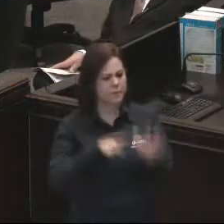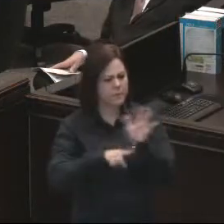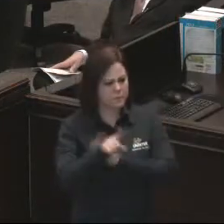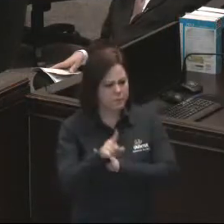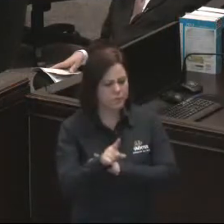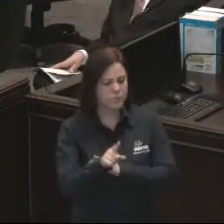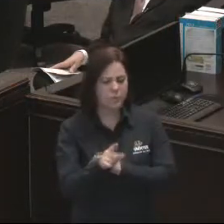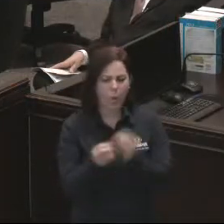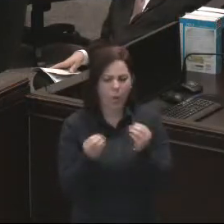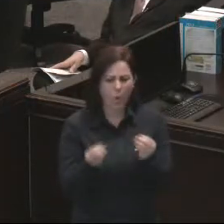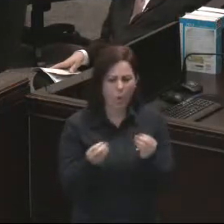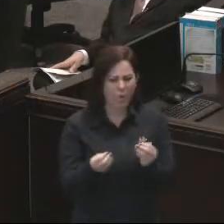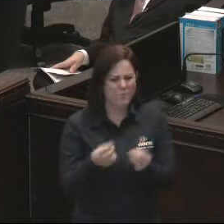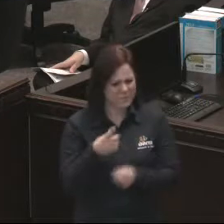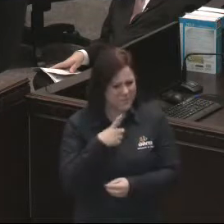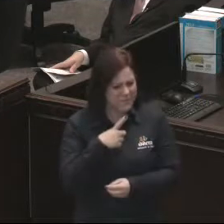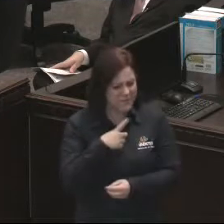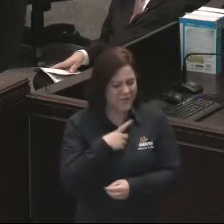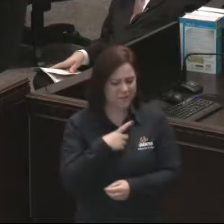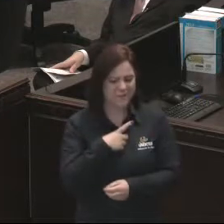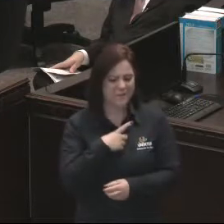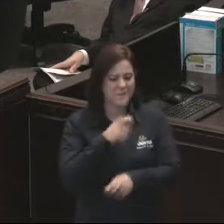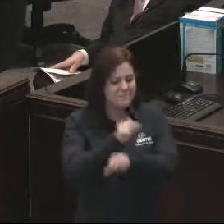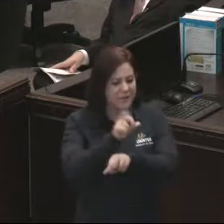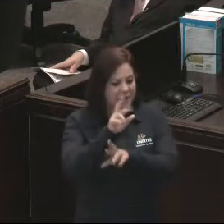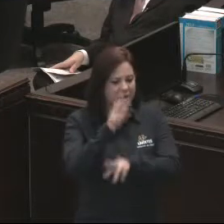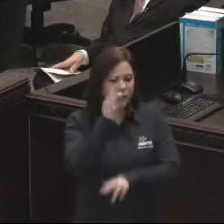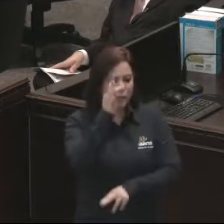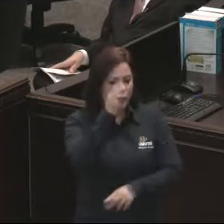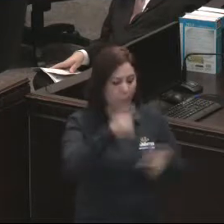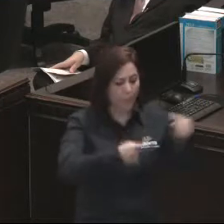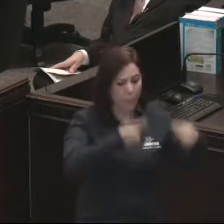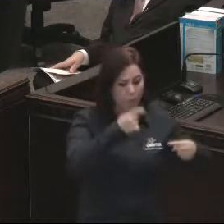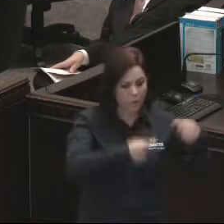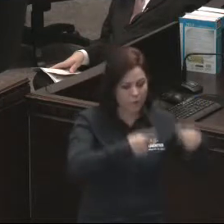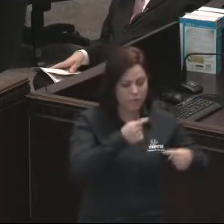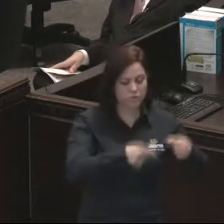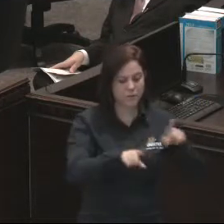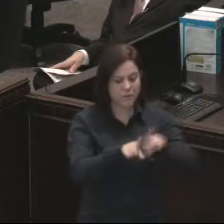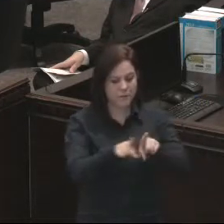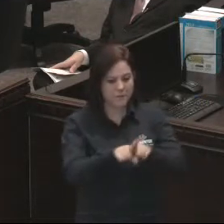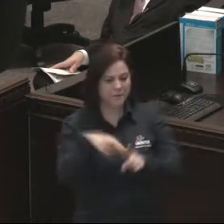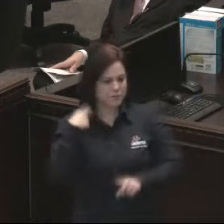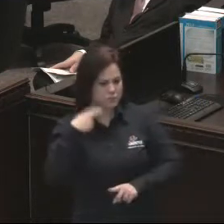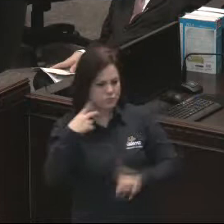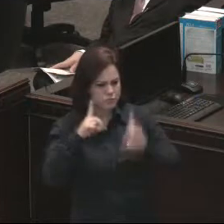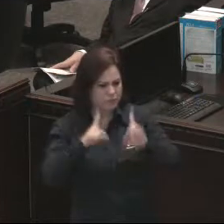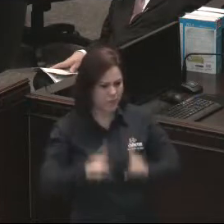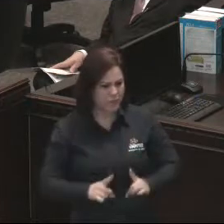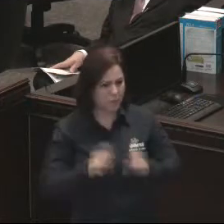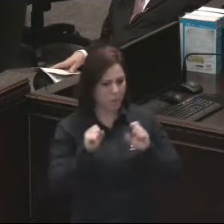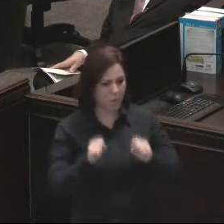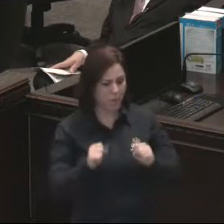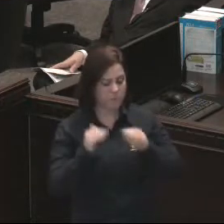esperança de que, por exemplo, políticas públicas e legisladores se aliem